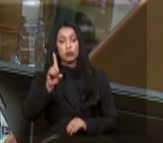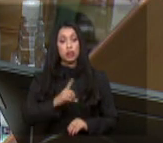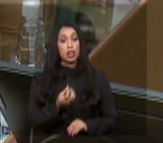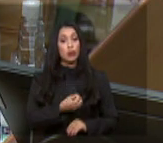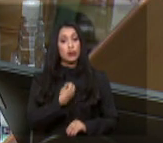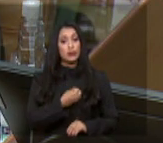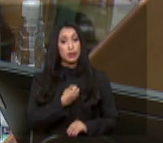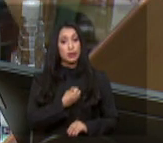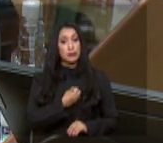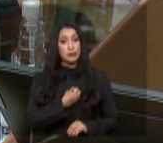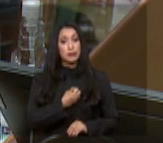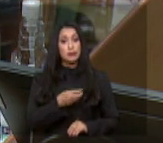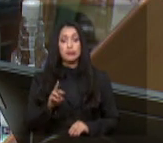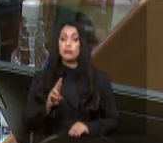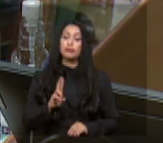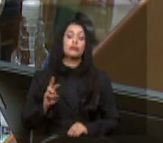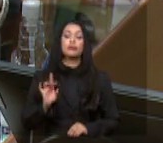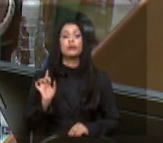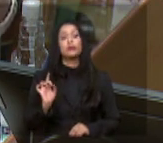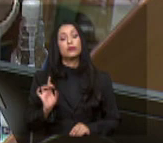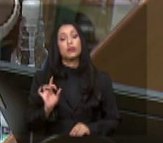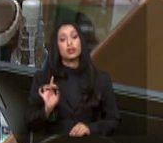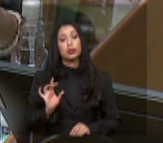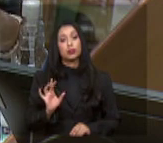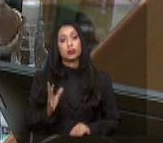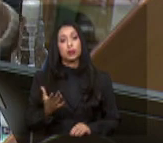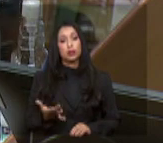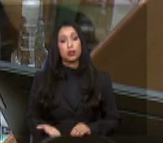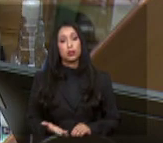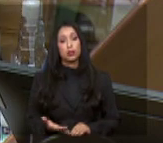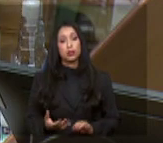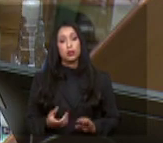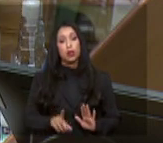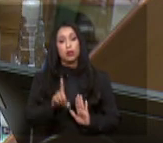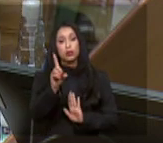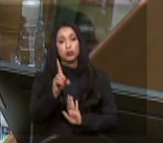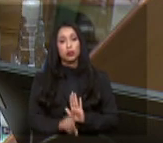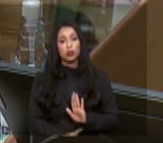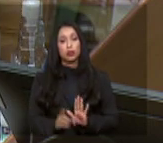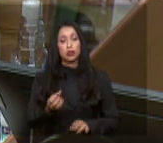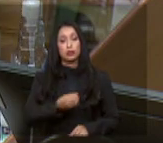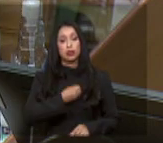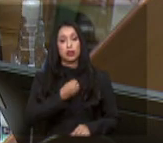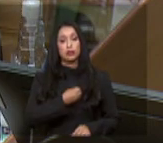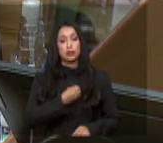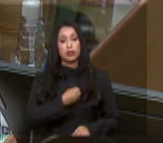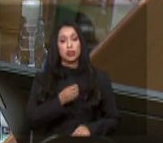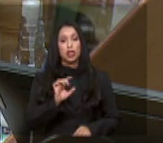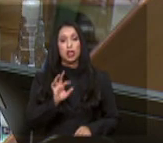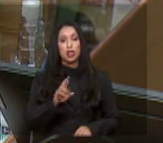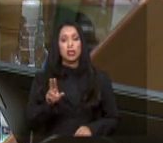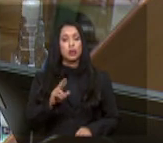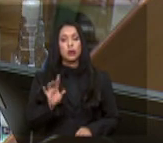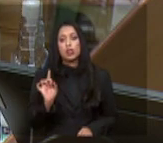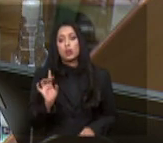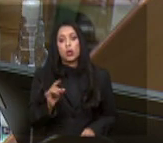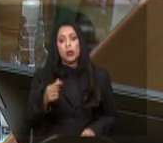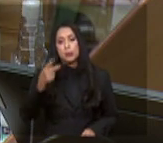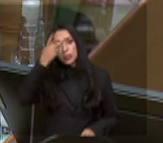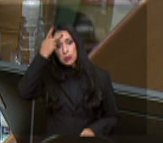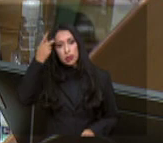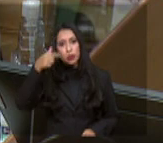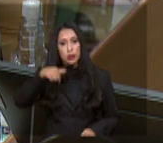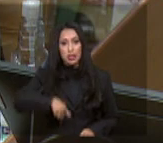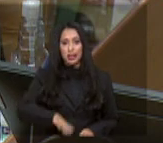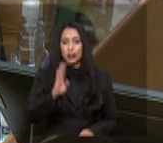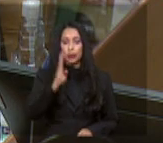vida e não para apenas um dos itens do direito à vida. E não interessa apenas aos brasileiros nem ao Brasil,